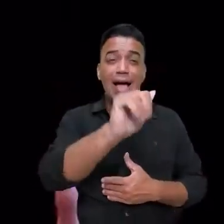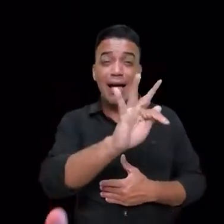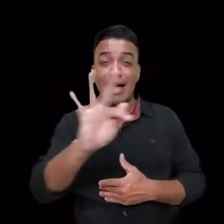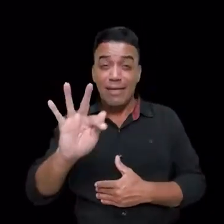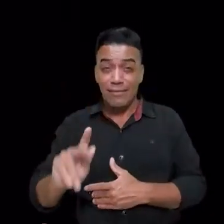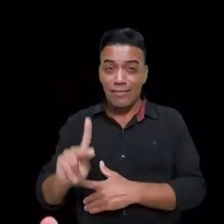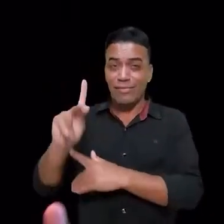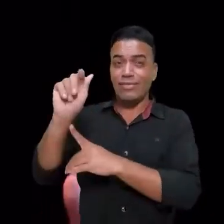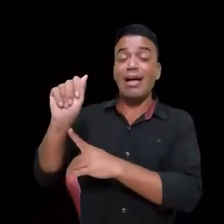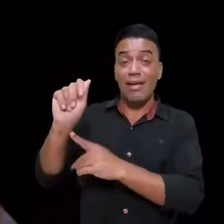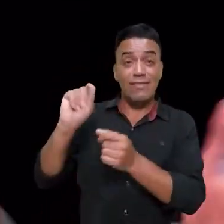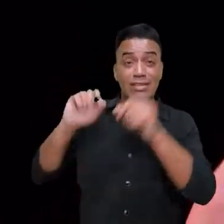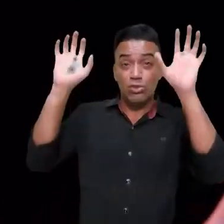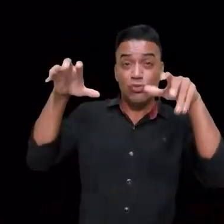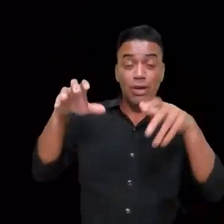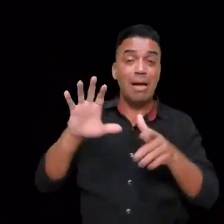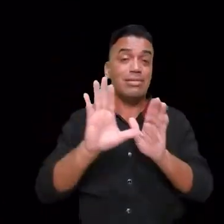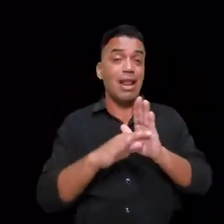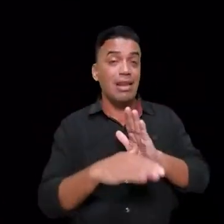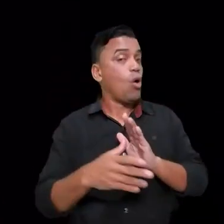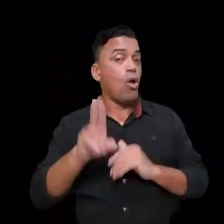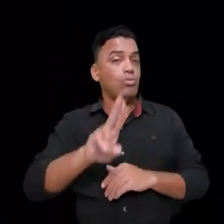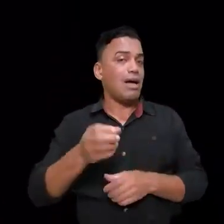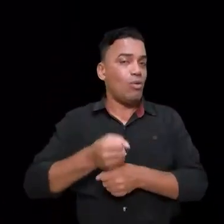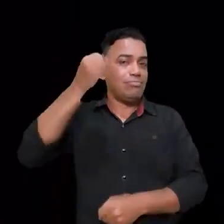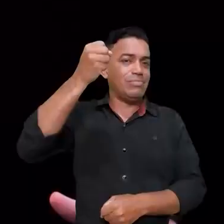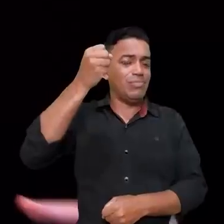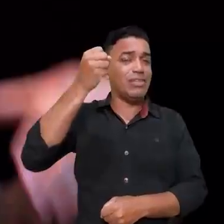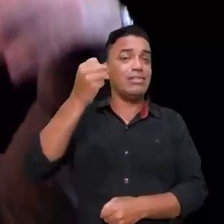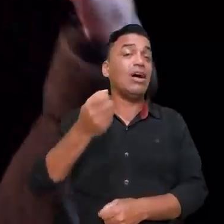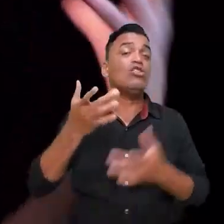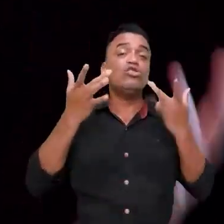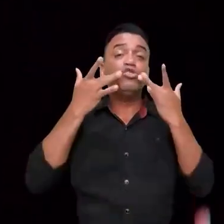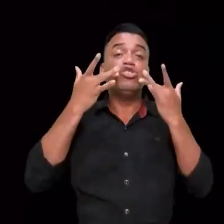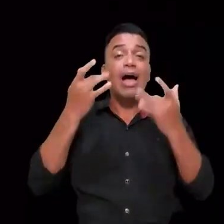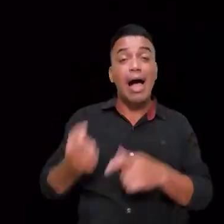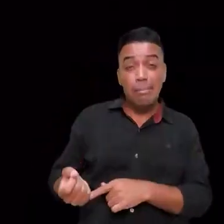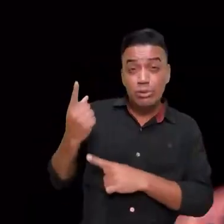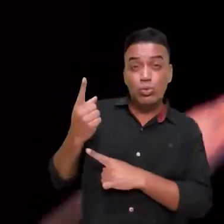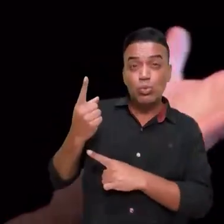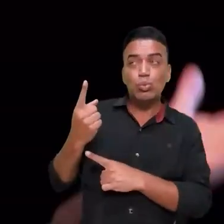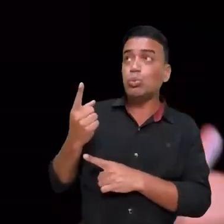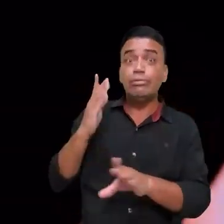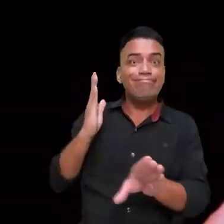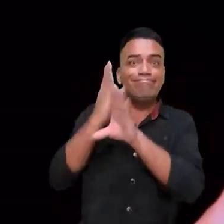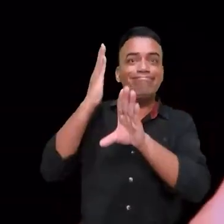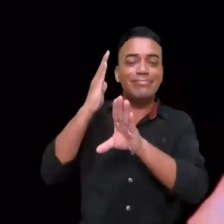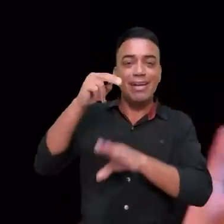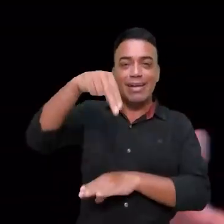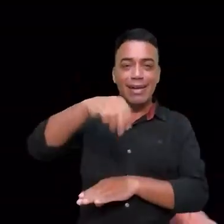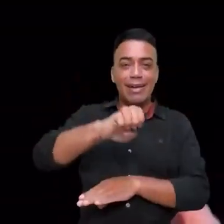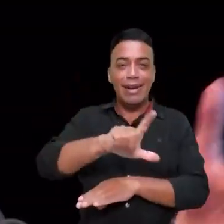mas os ladrões não usavam guarda-chuvas, nesse lugar absurdo. E aí o teatro do absurdo foi uma outra grande descoberta, né? Passando por